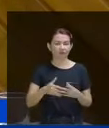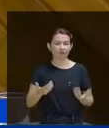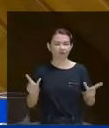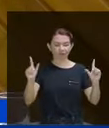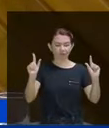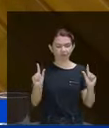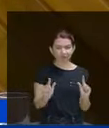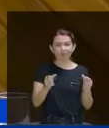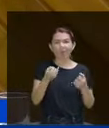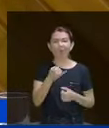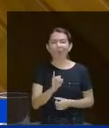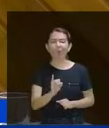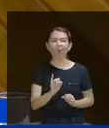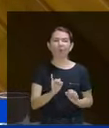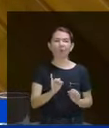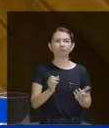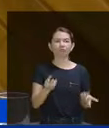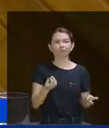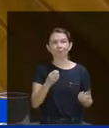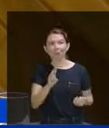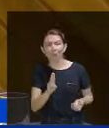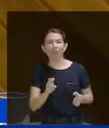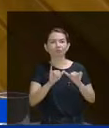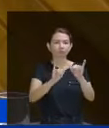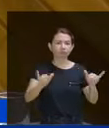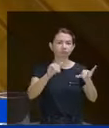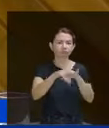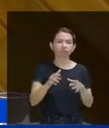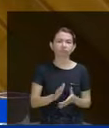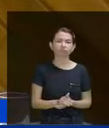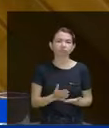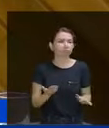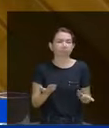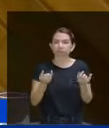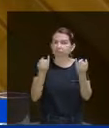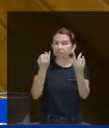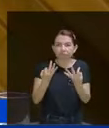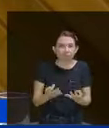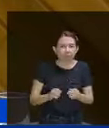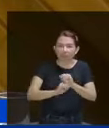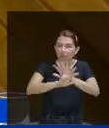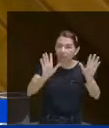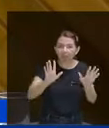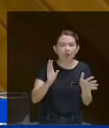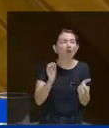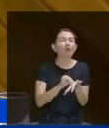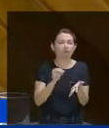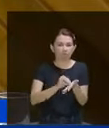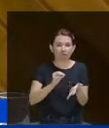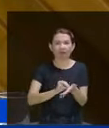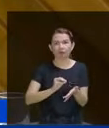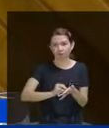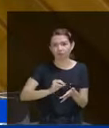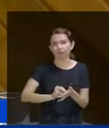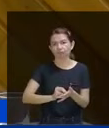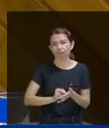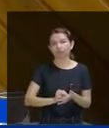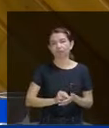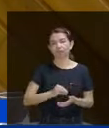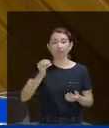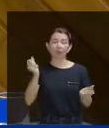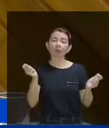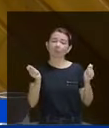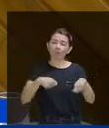atos significativos de campanha não é suficiente à caracterização da fraude alegada, especialmente porque é admissível a